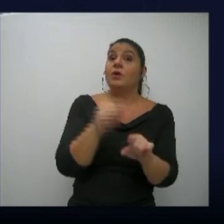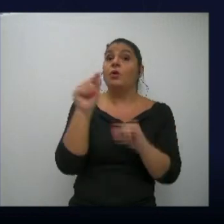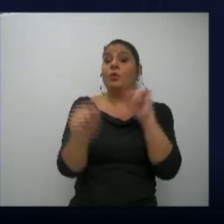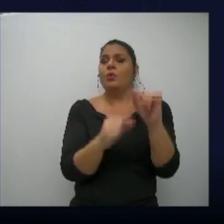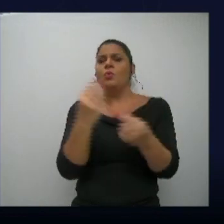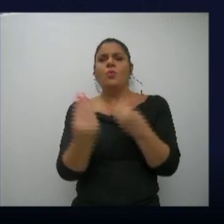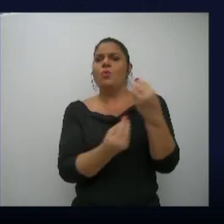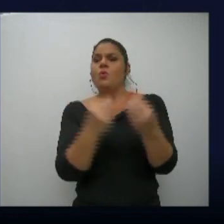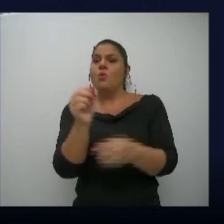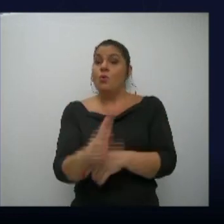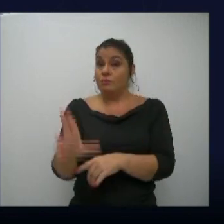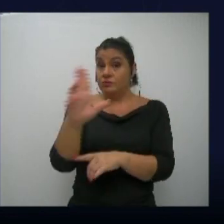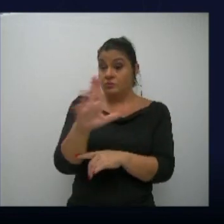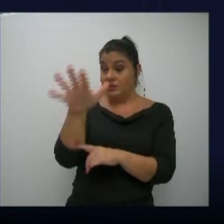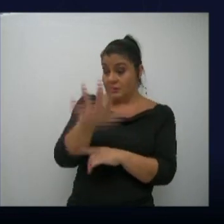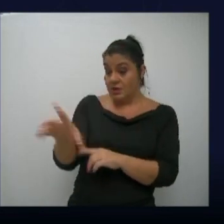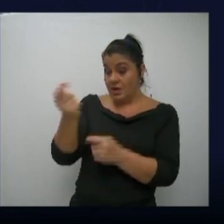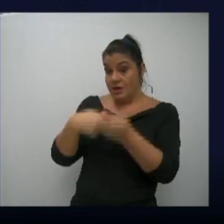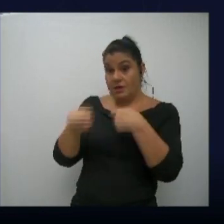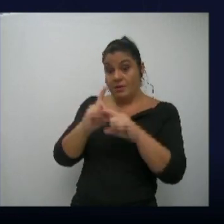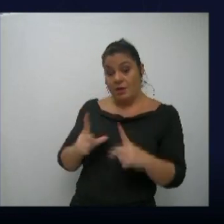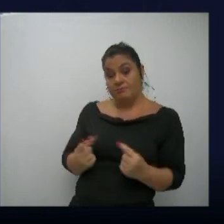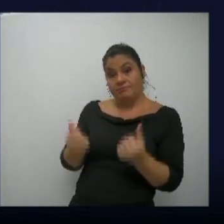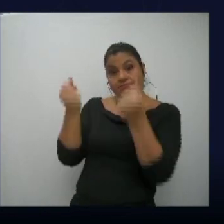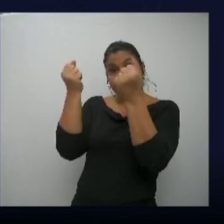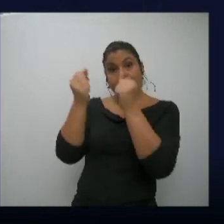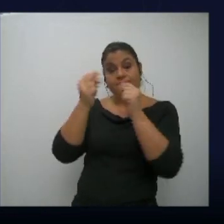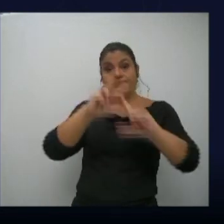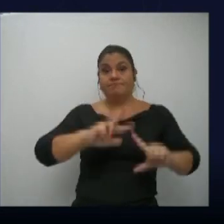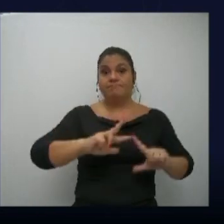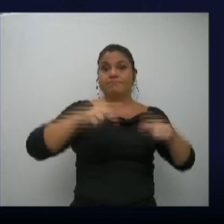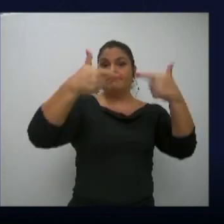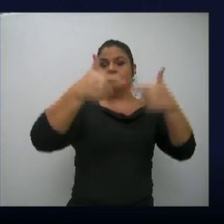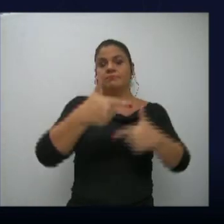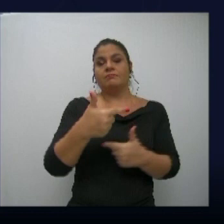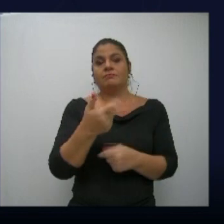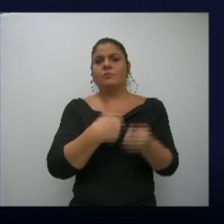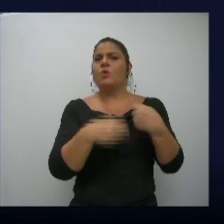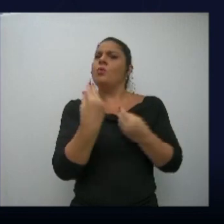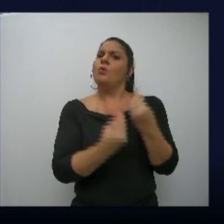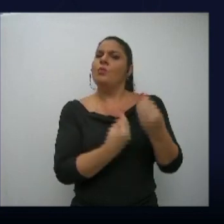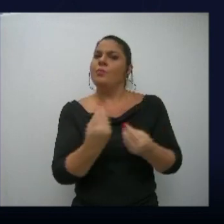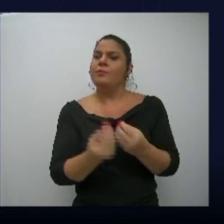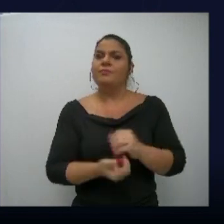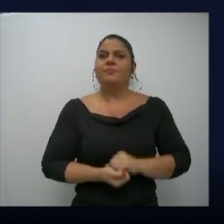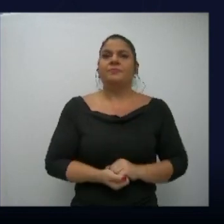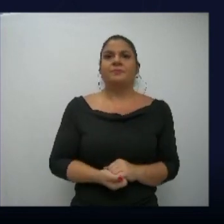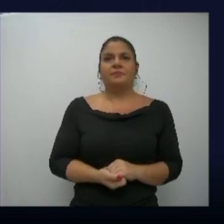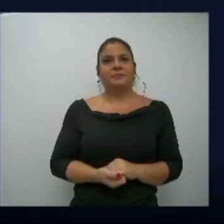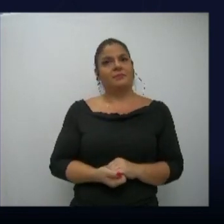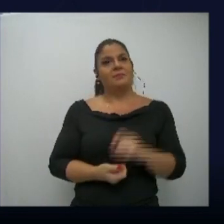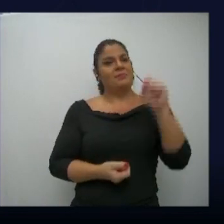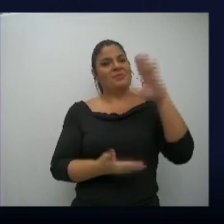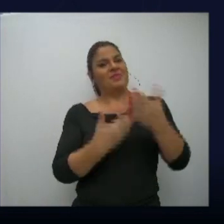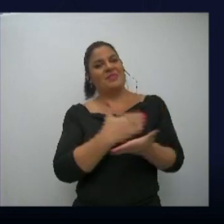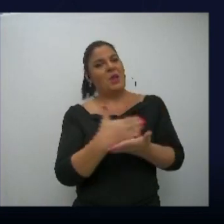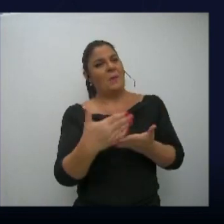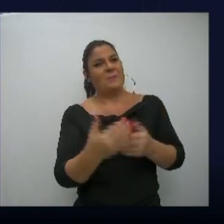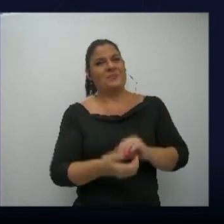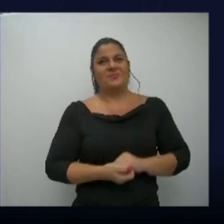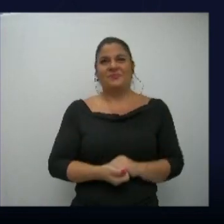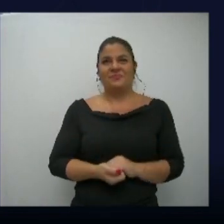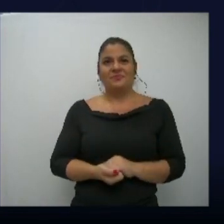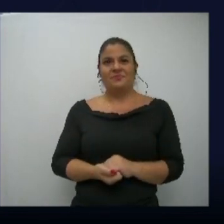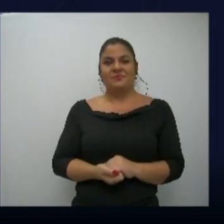como que são as companhias podem usar o mercado de capitais para alavancar ainda mais os seus negócios e em Comércio Qual que